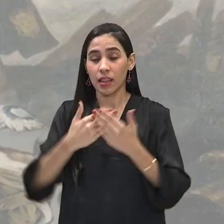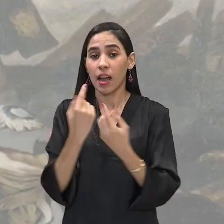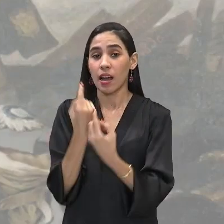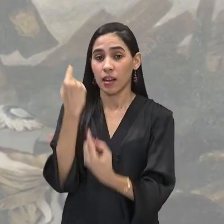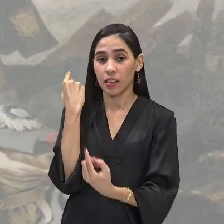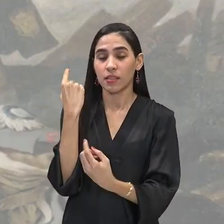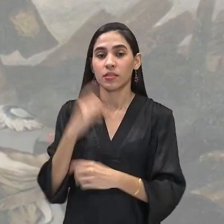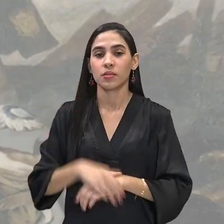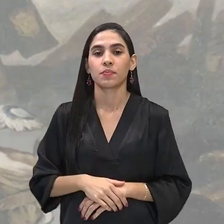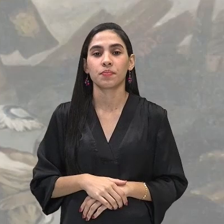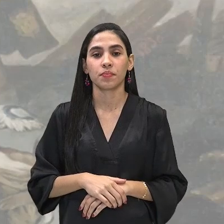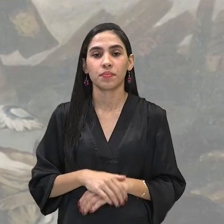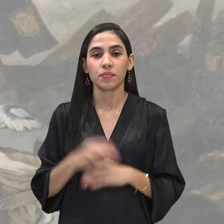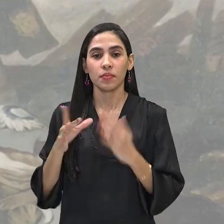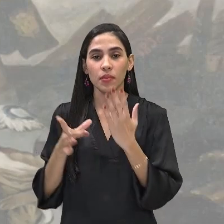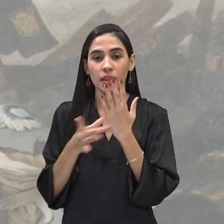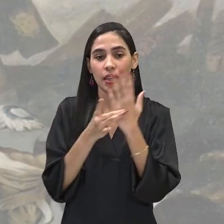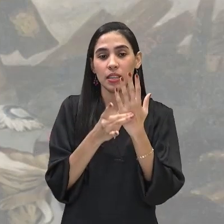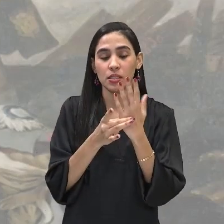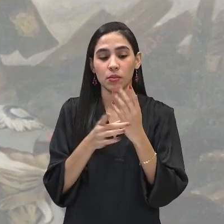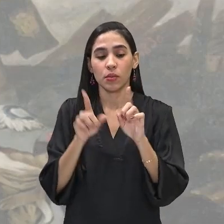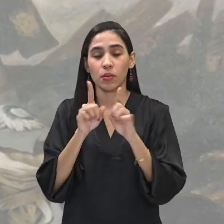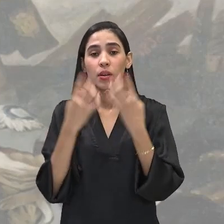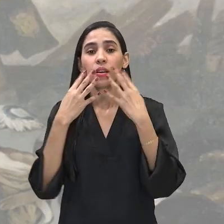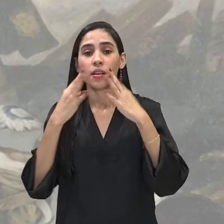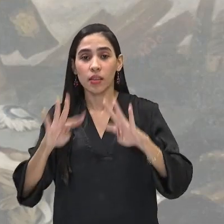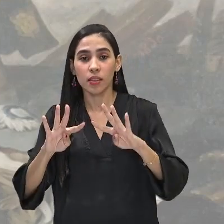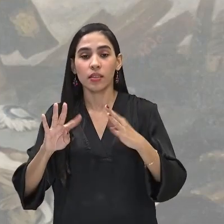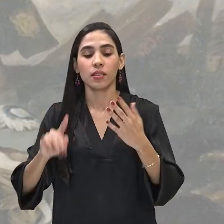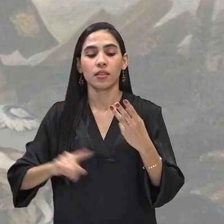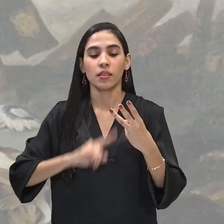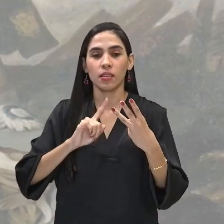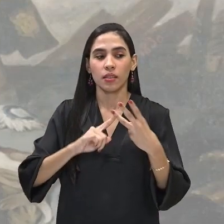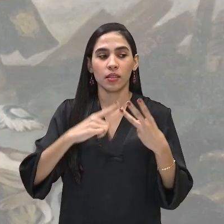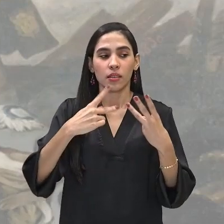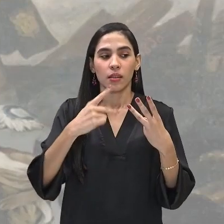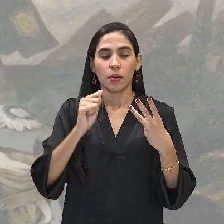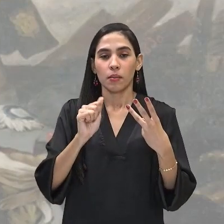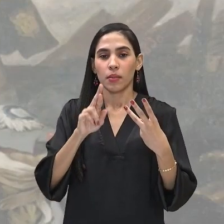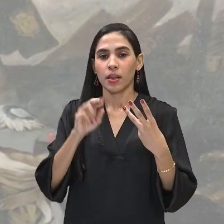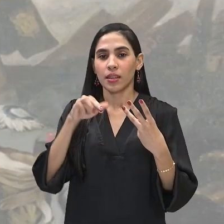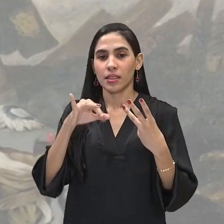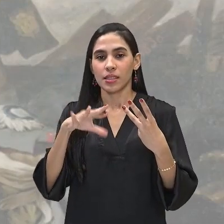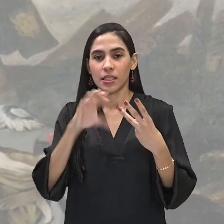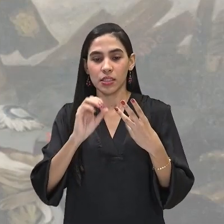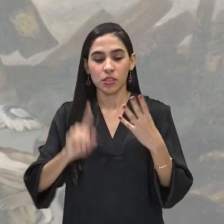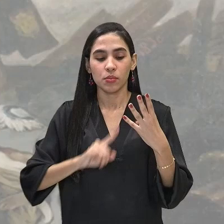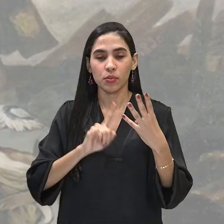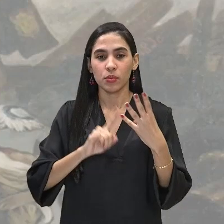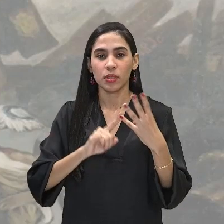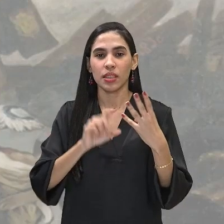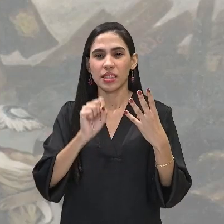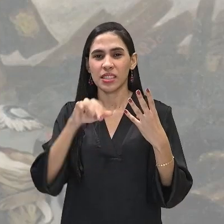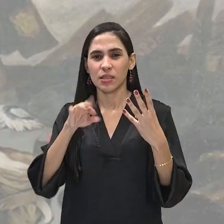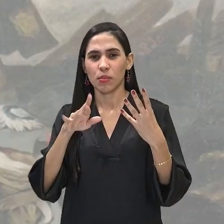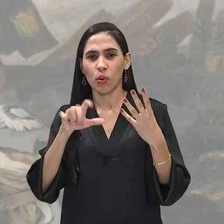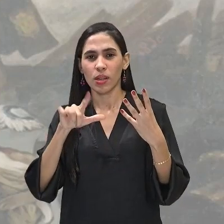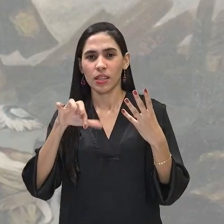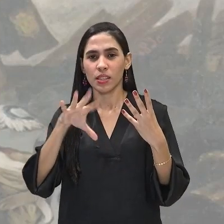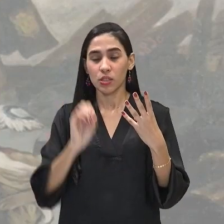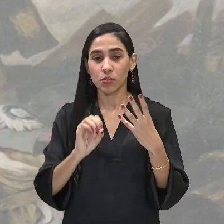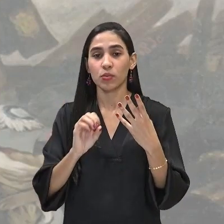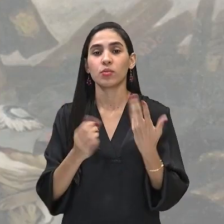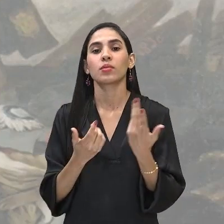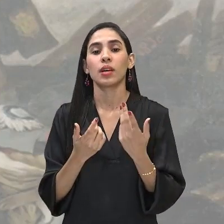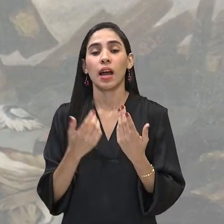que era realismo, naturalismo, parnasianismo, simbolismo, Então, contrariamente à razão, e vão